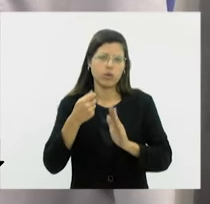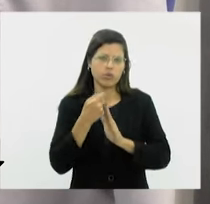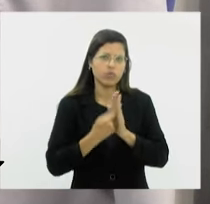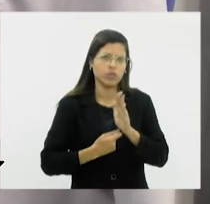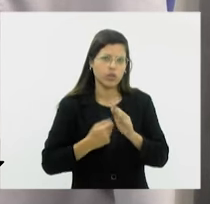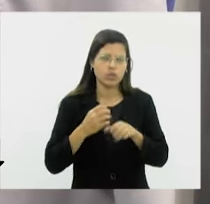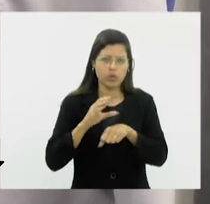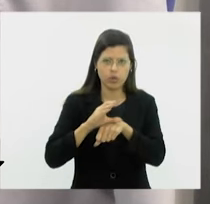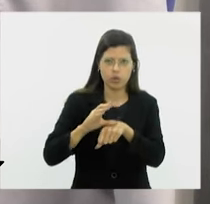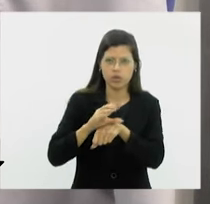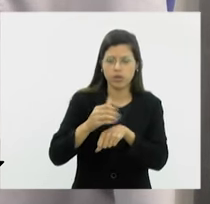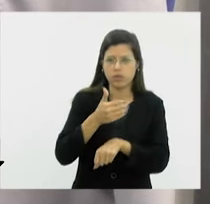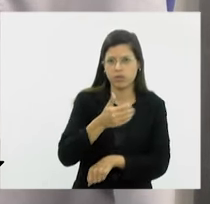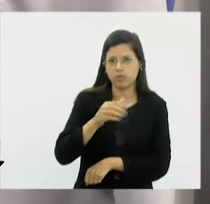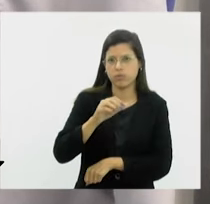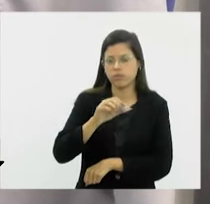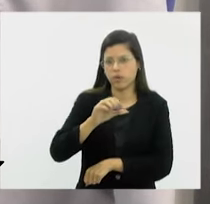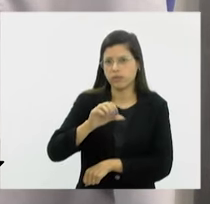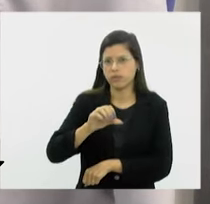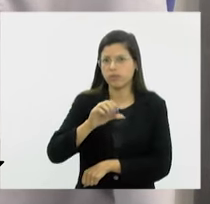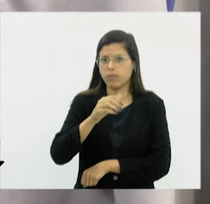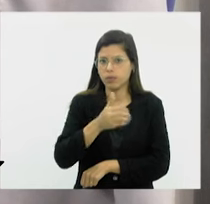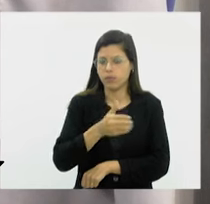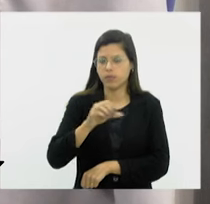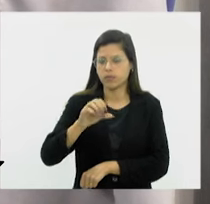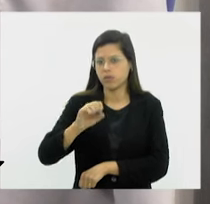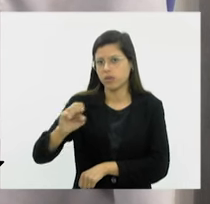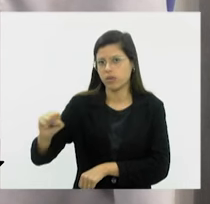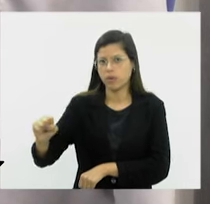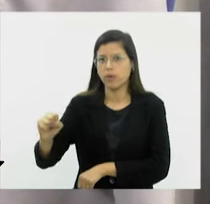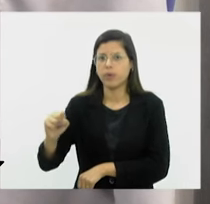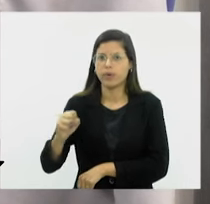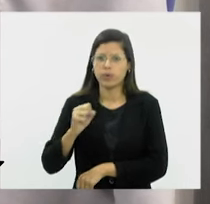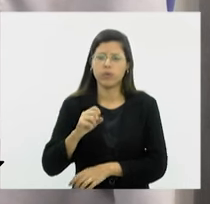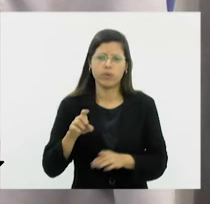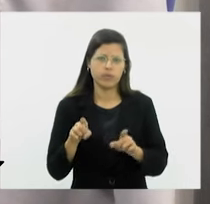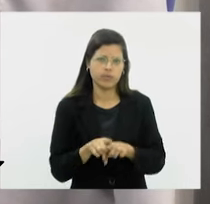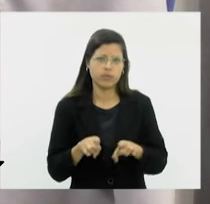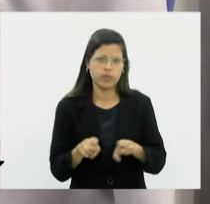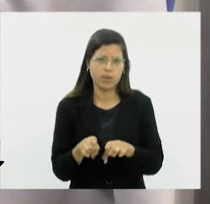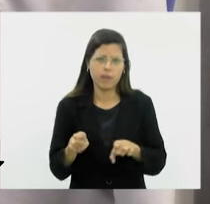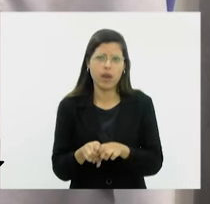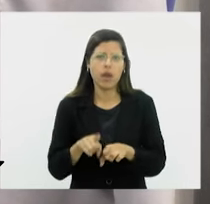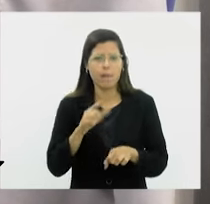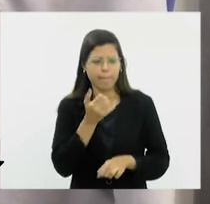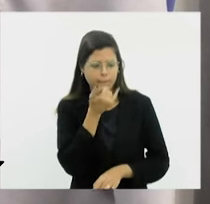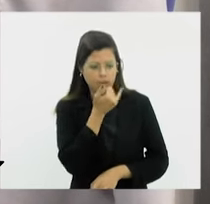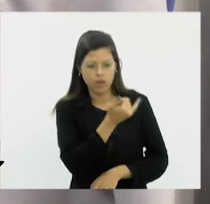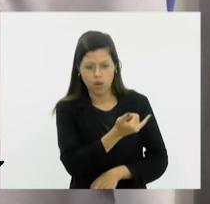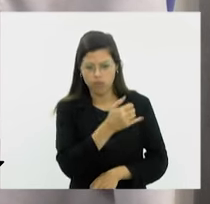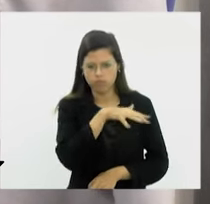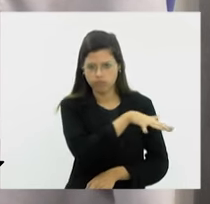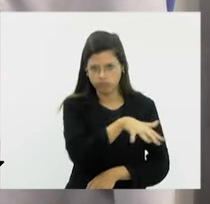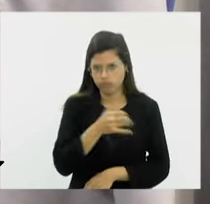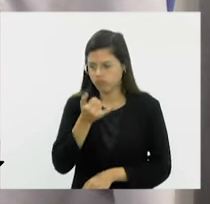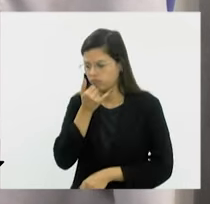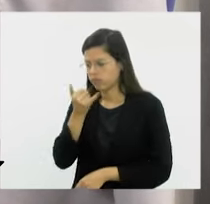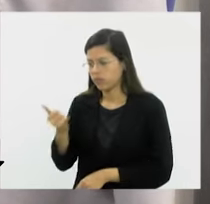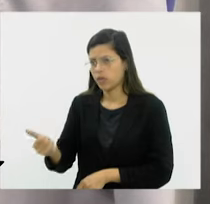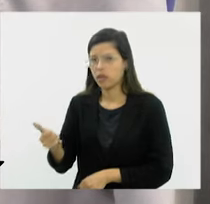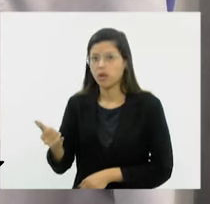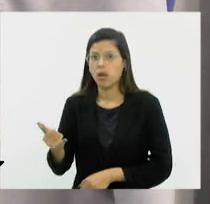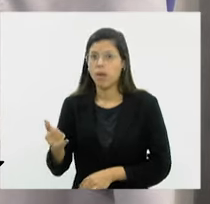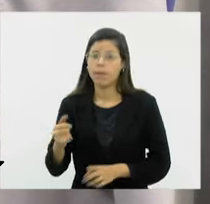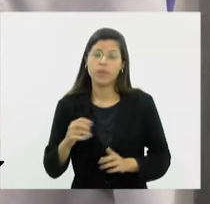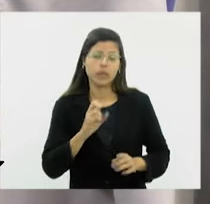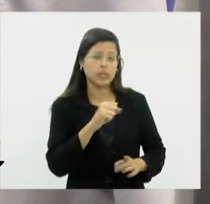daria o perdão geral para todos os lados e aí tornaria efetivamente descabida uma lei que vem rememorar. Ela não quer punir ninguém, ela